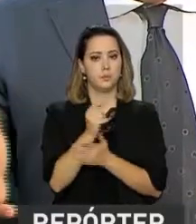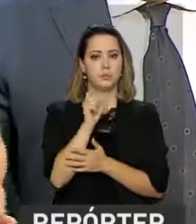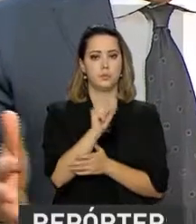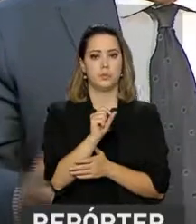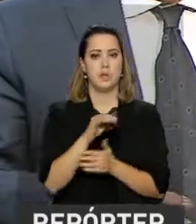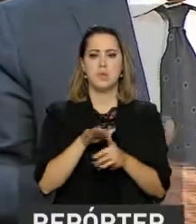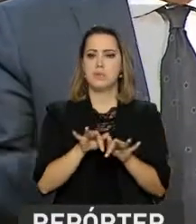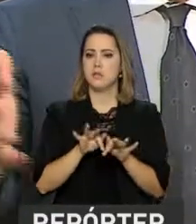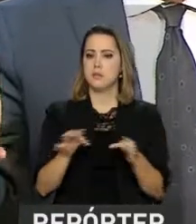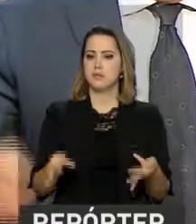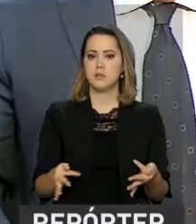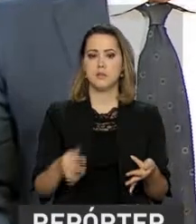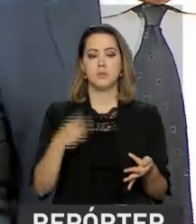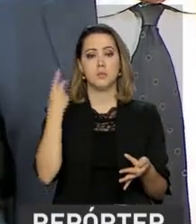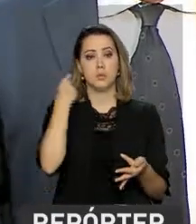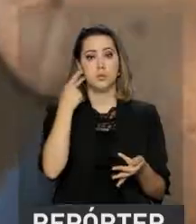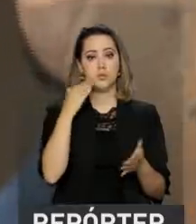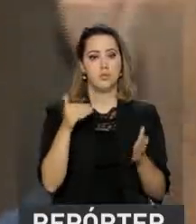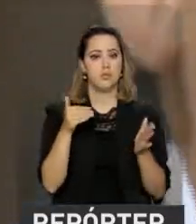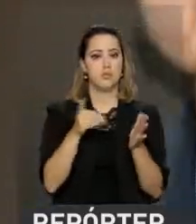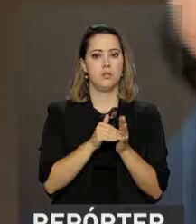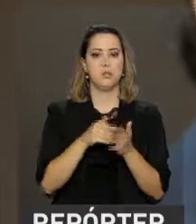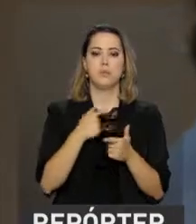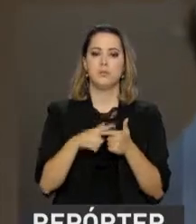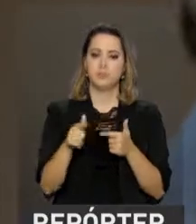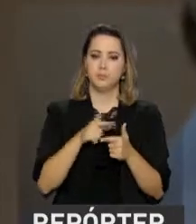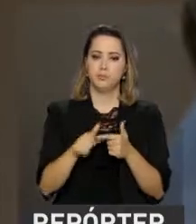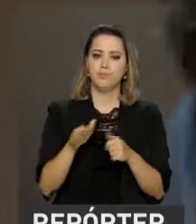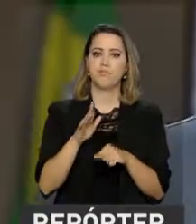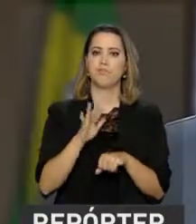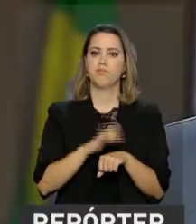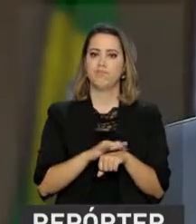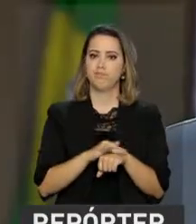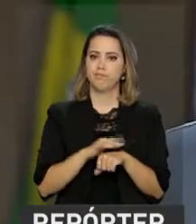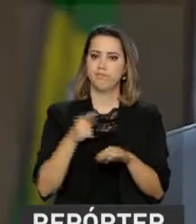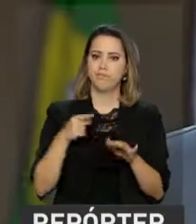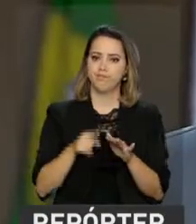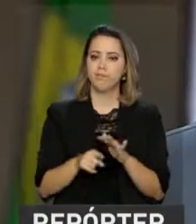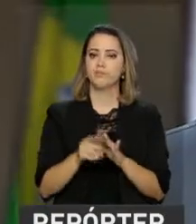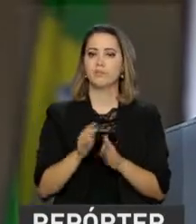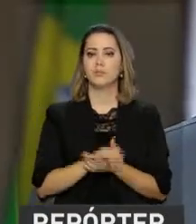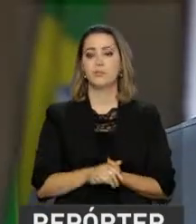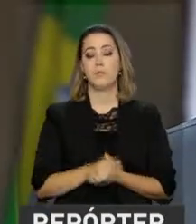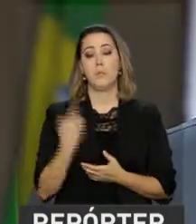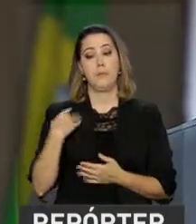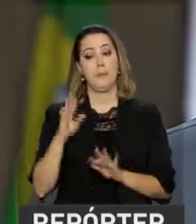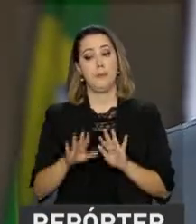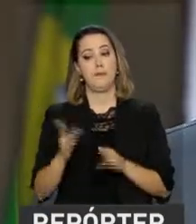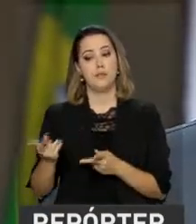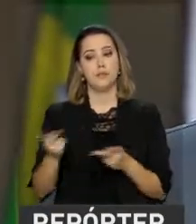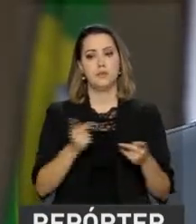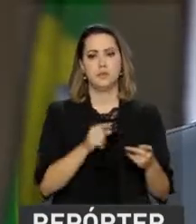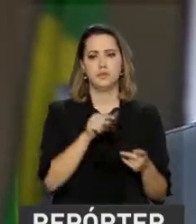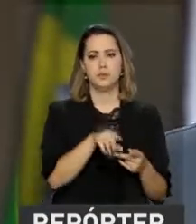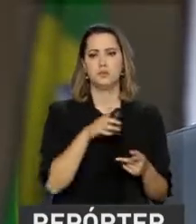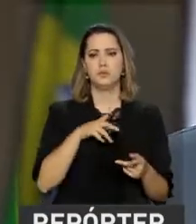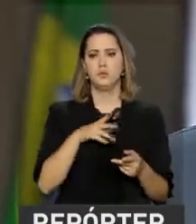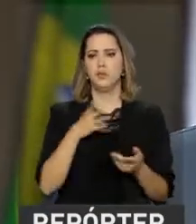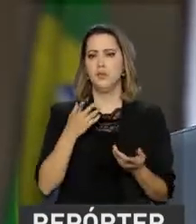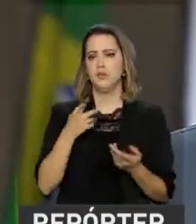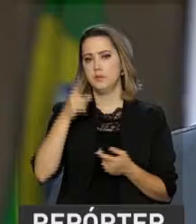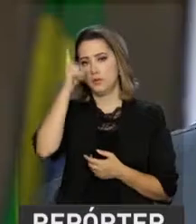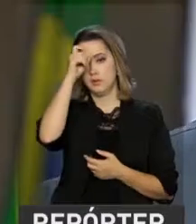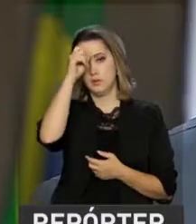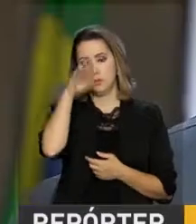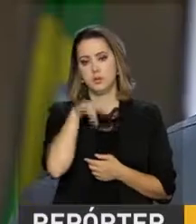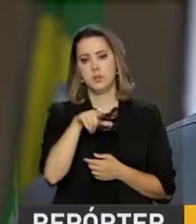simples de rotina até casos mais complexos aproveitar o momento e ele vai lá levando acompanhante ou alguma pessoa da família